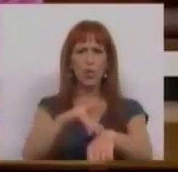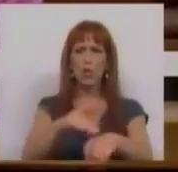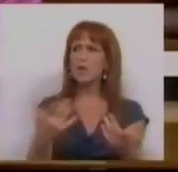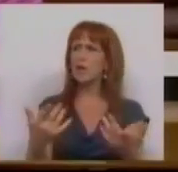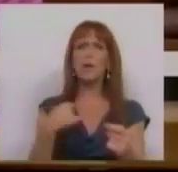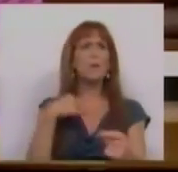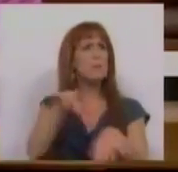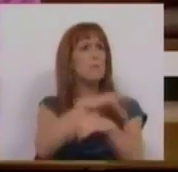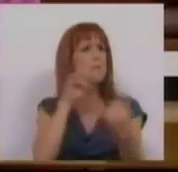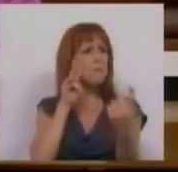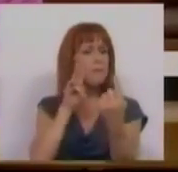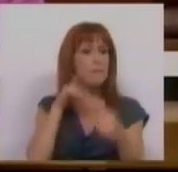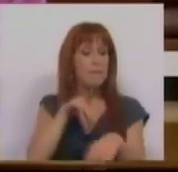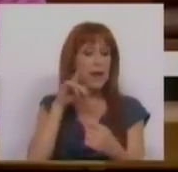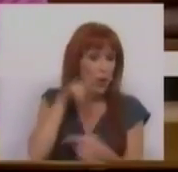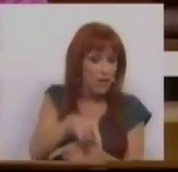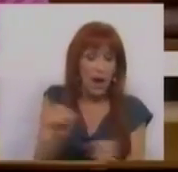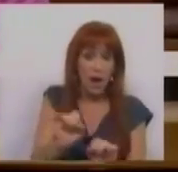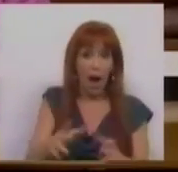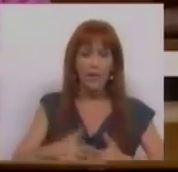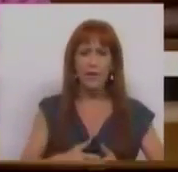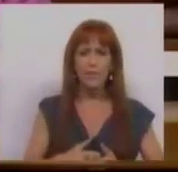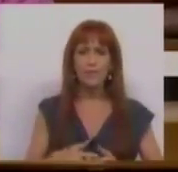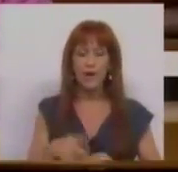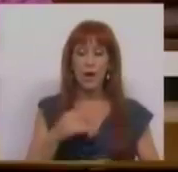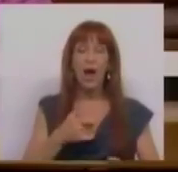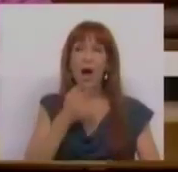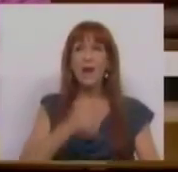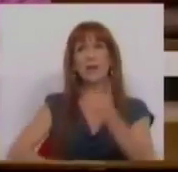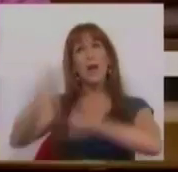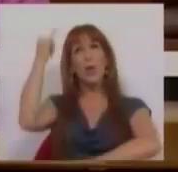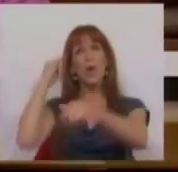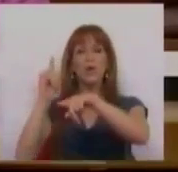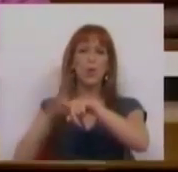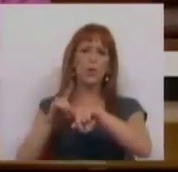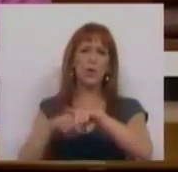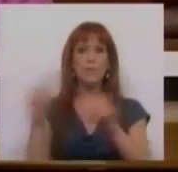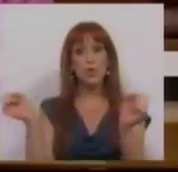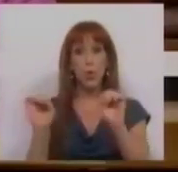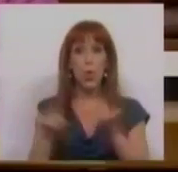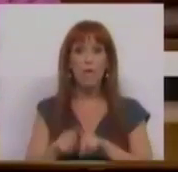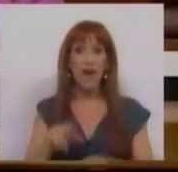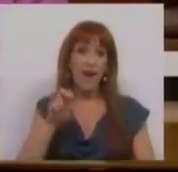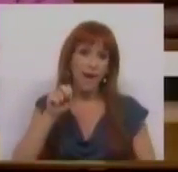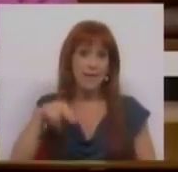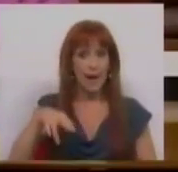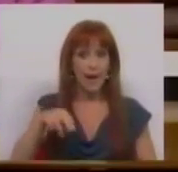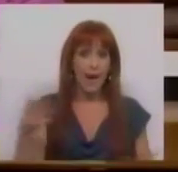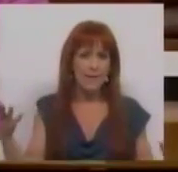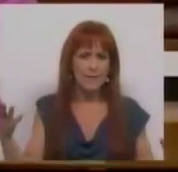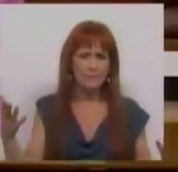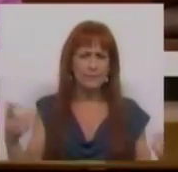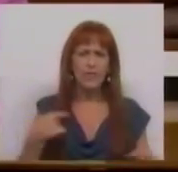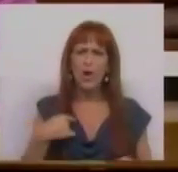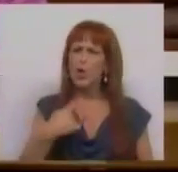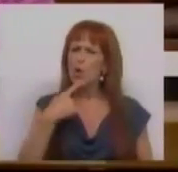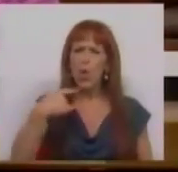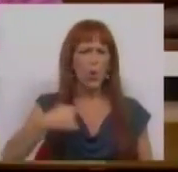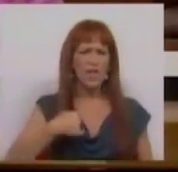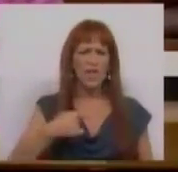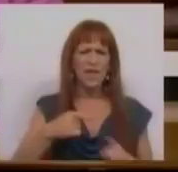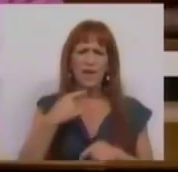sem serem vistos por um médico. Só se recuarmos aos tempos em que não havia SNS. E não nos venha